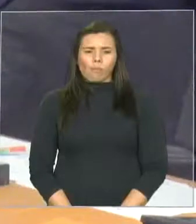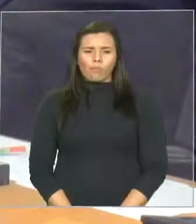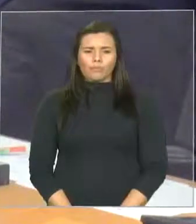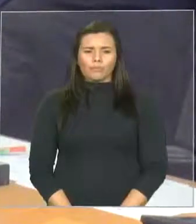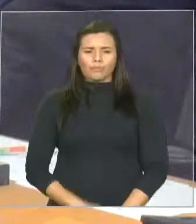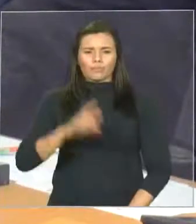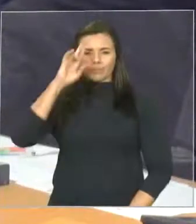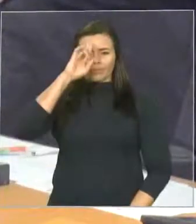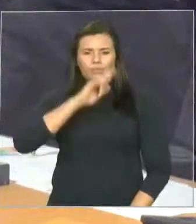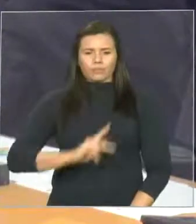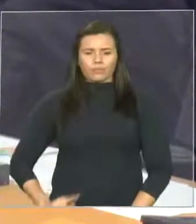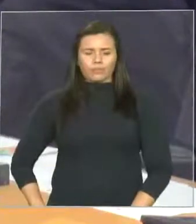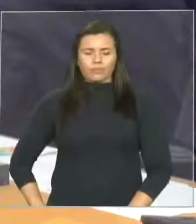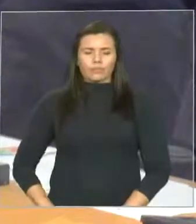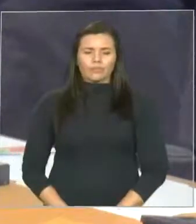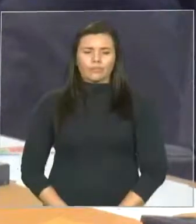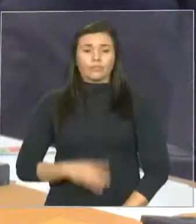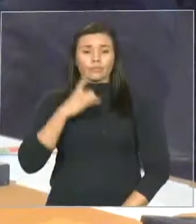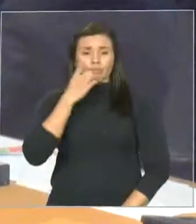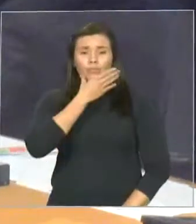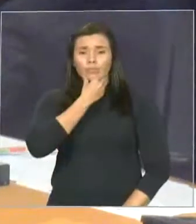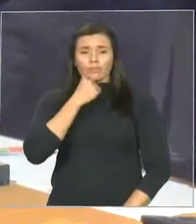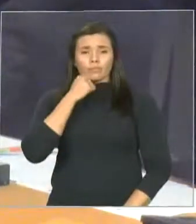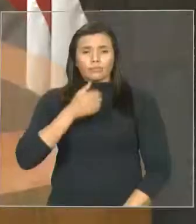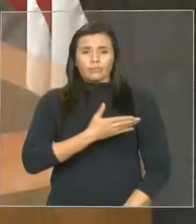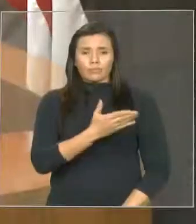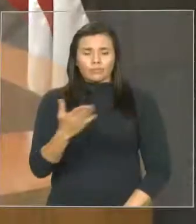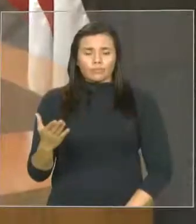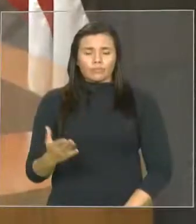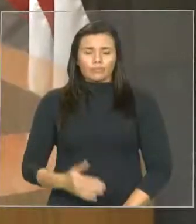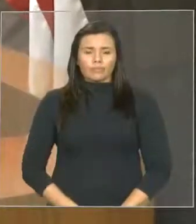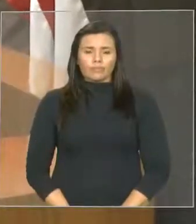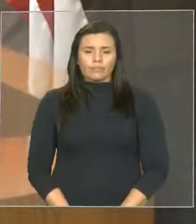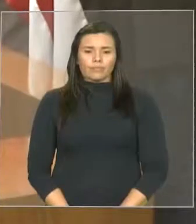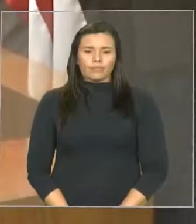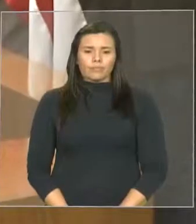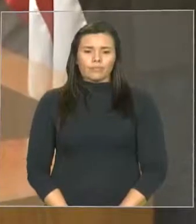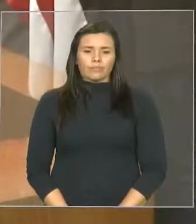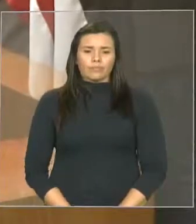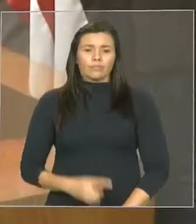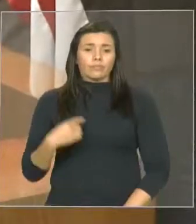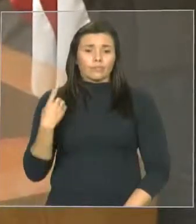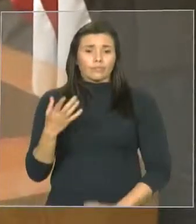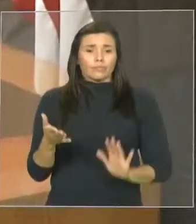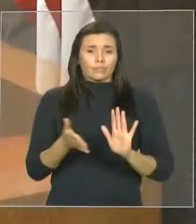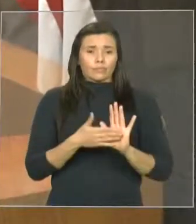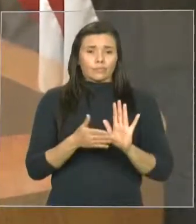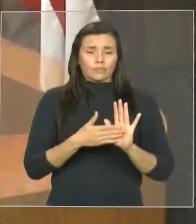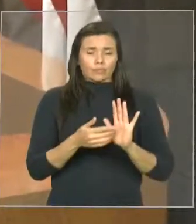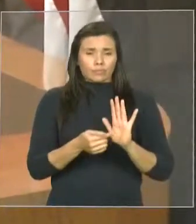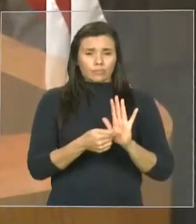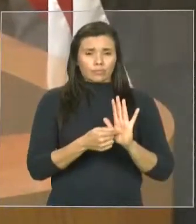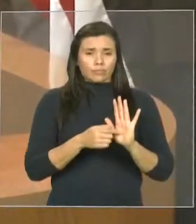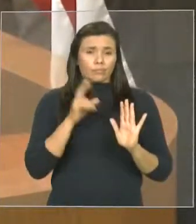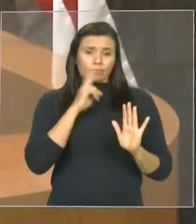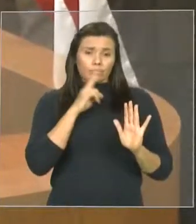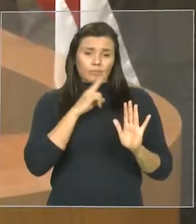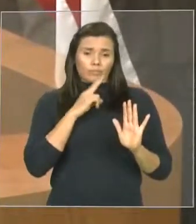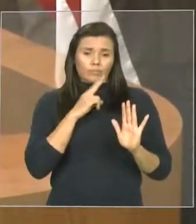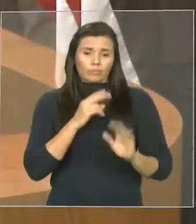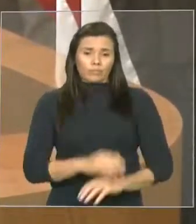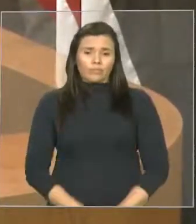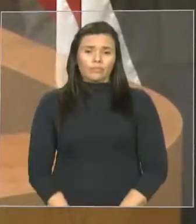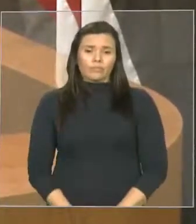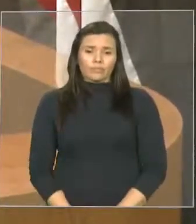Senhor presidente, senhores deputados, senhoras deputadas, nós apreciaremos agora o requerimento de urgência apresentado